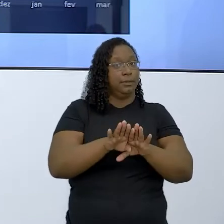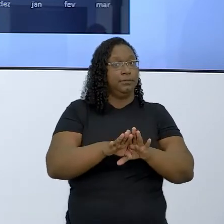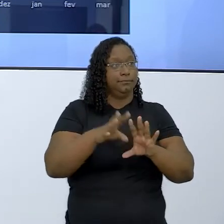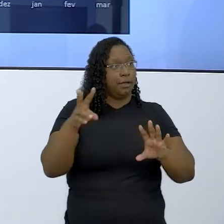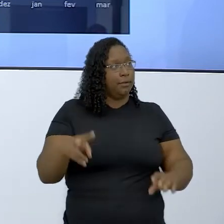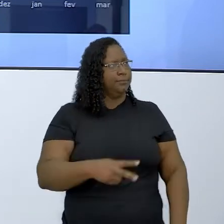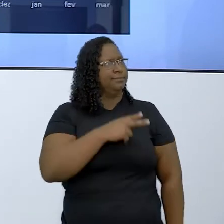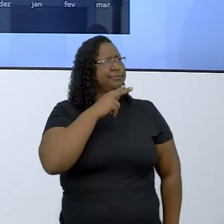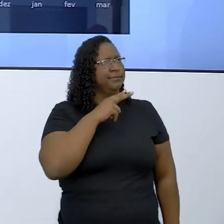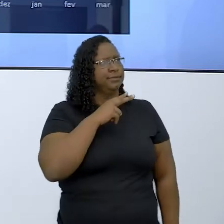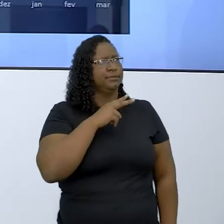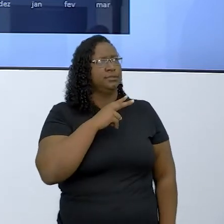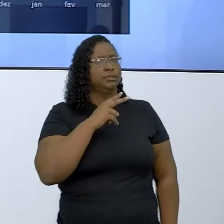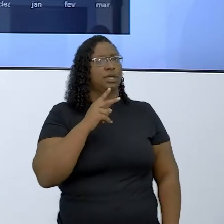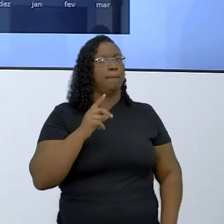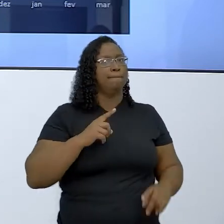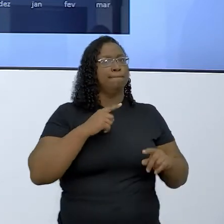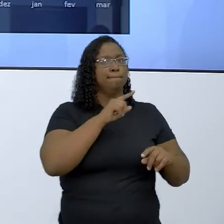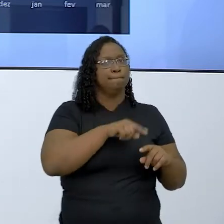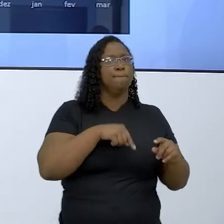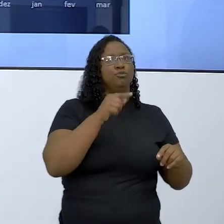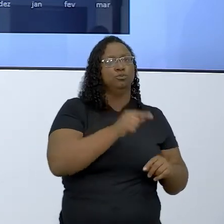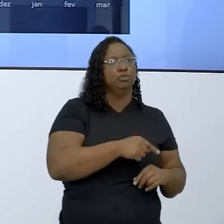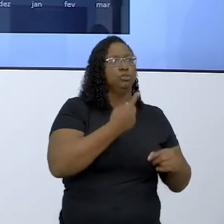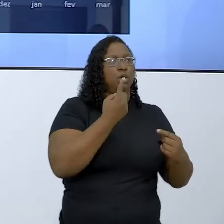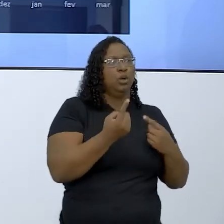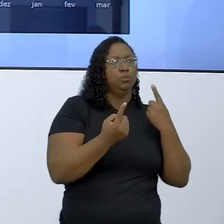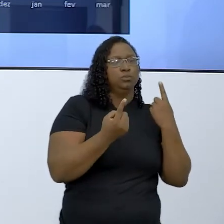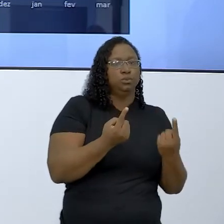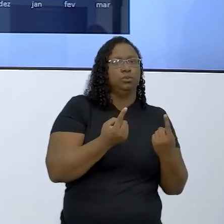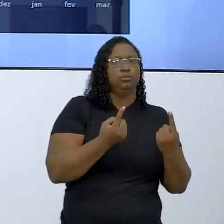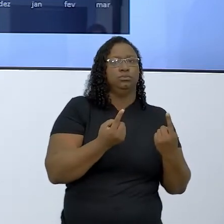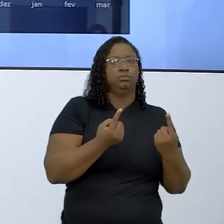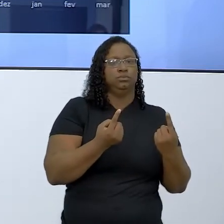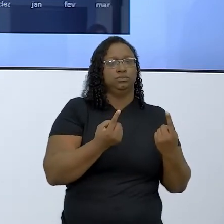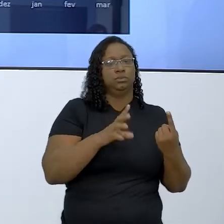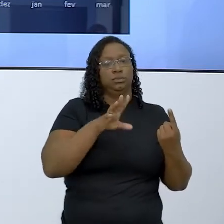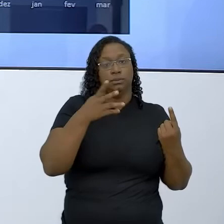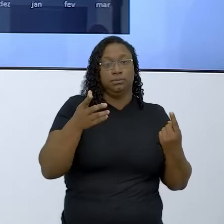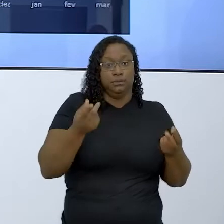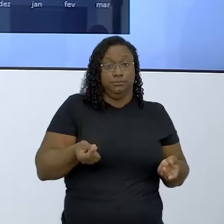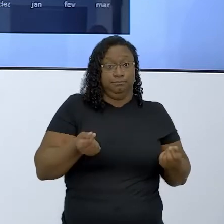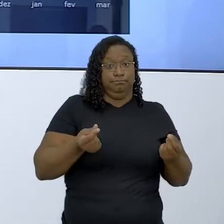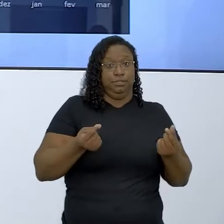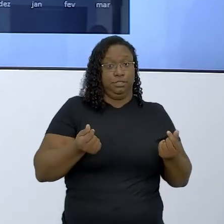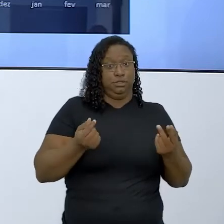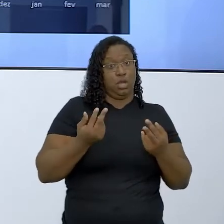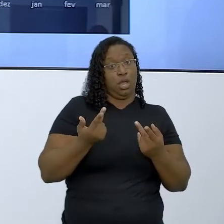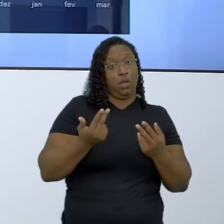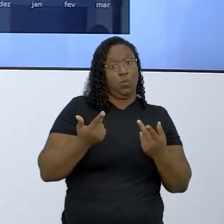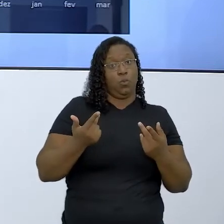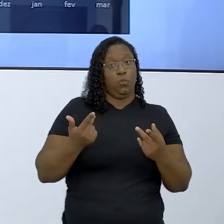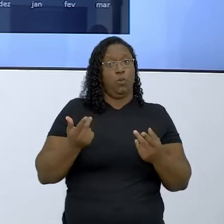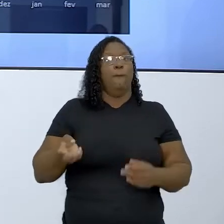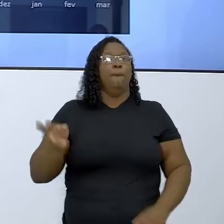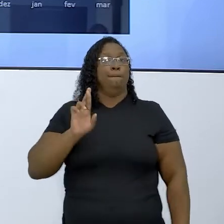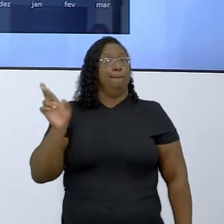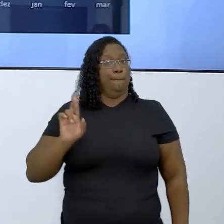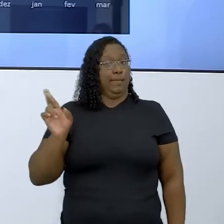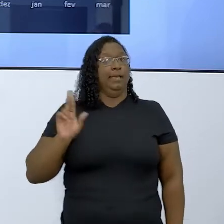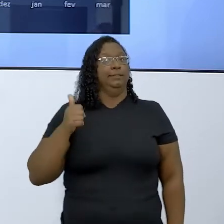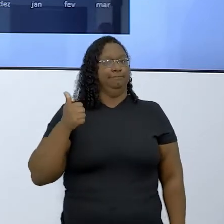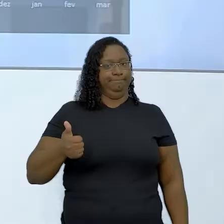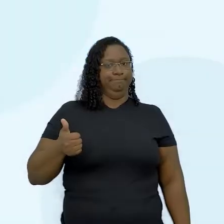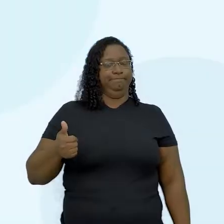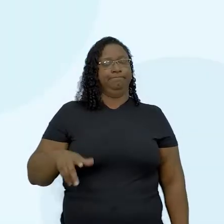gasta ou não, multiplica um pelo outro. Você tem o consumo. E depois você multiplicar pelo preço, você tem o consumo em real também, em reais.